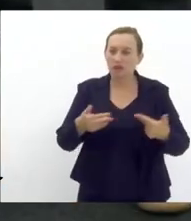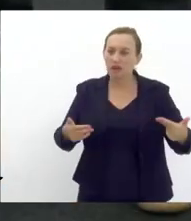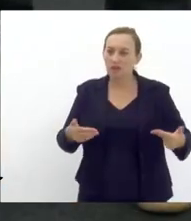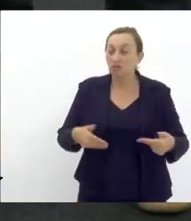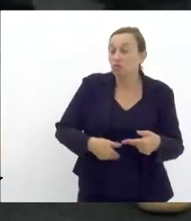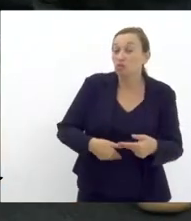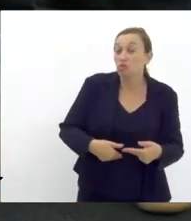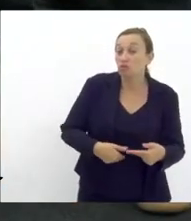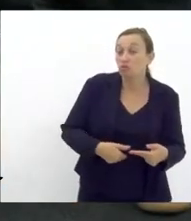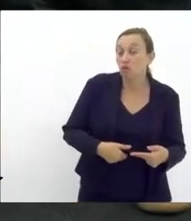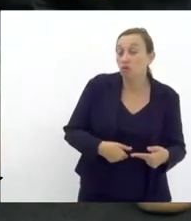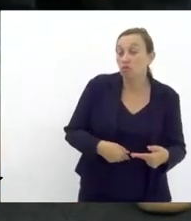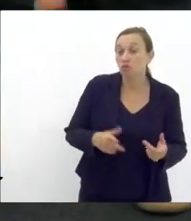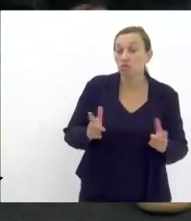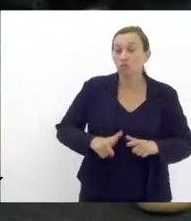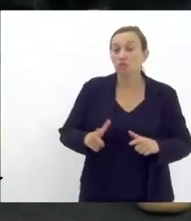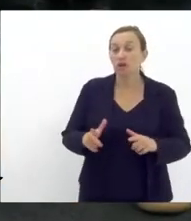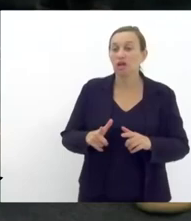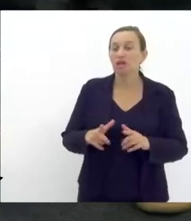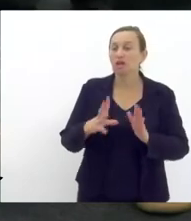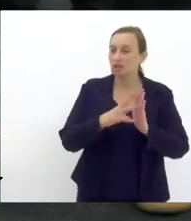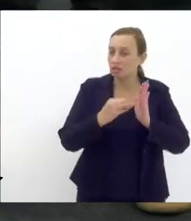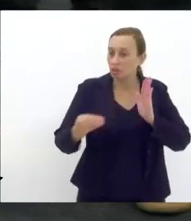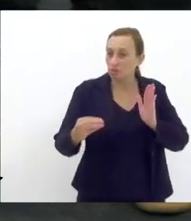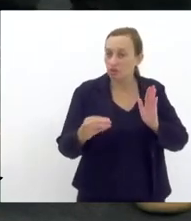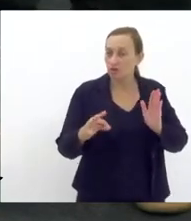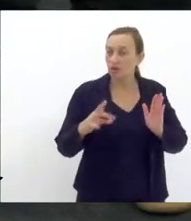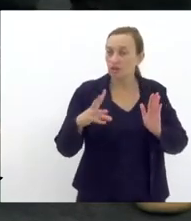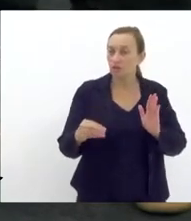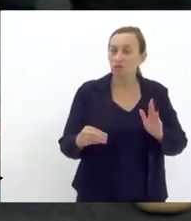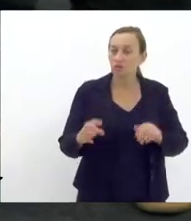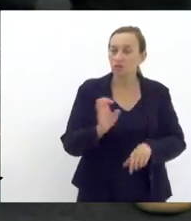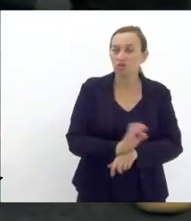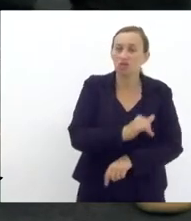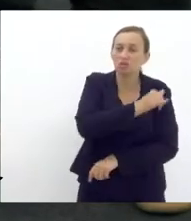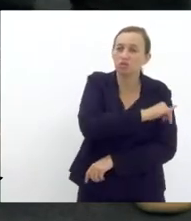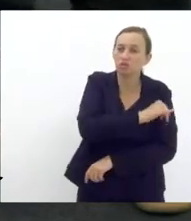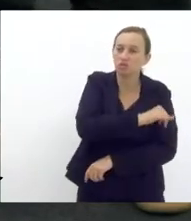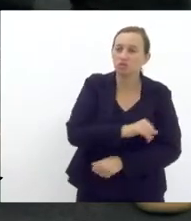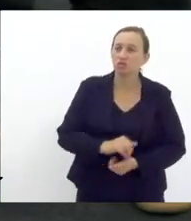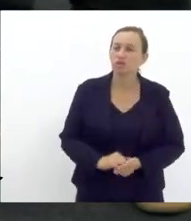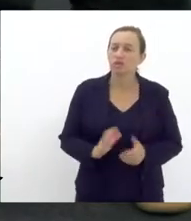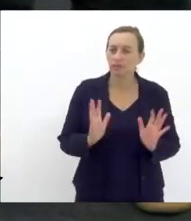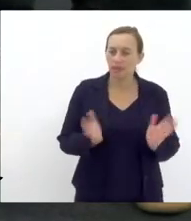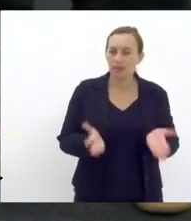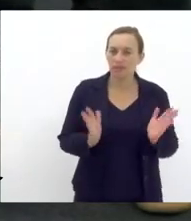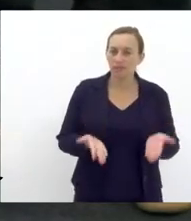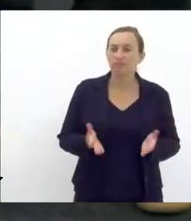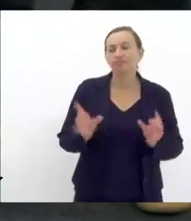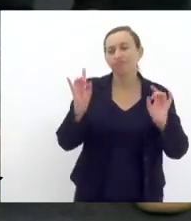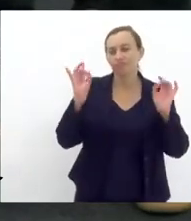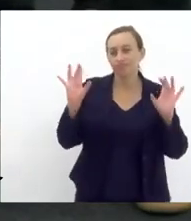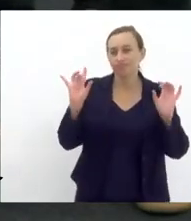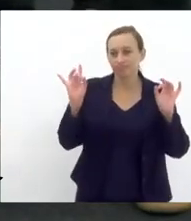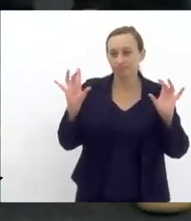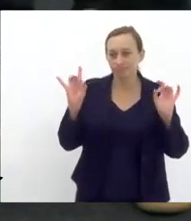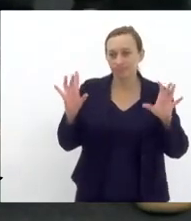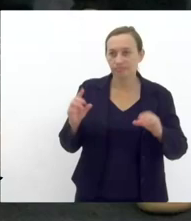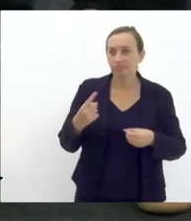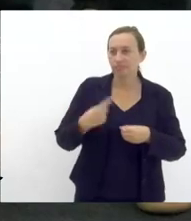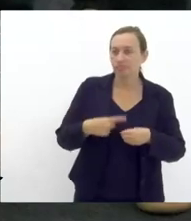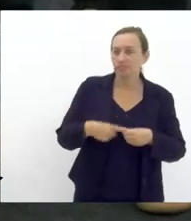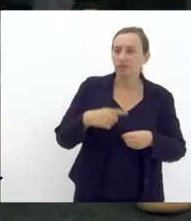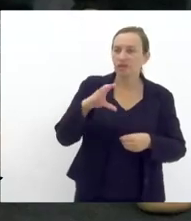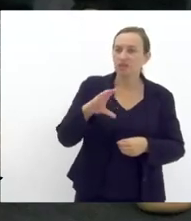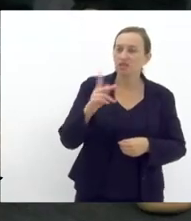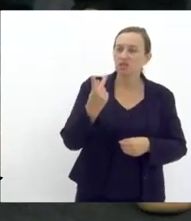de maricaense E que esse Bom exemplo se chega a todo estado do Rio de Janeiro e agora em especial ao bairro de